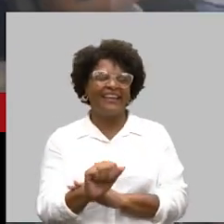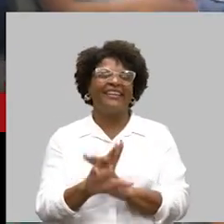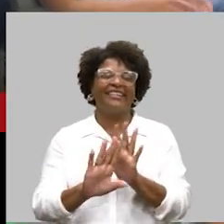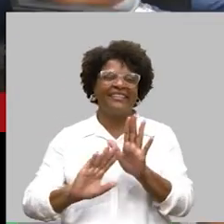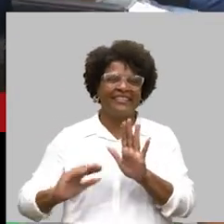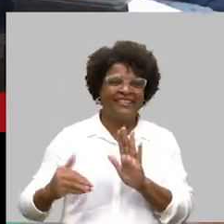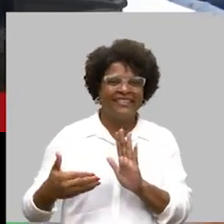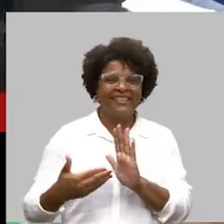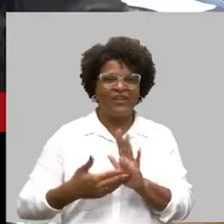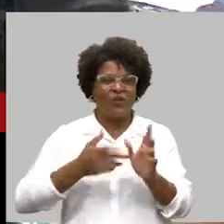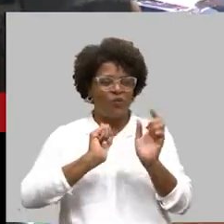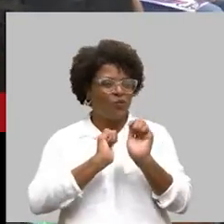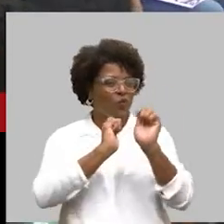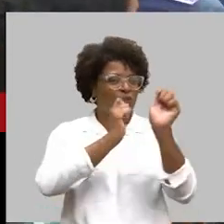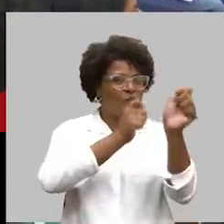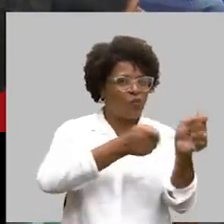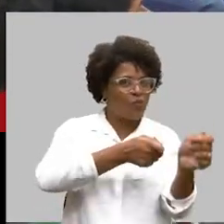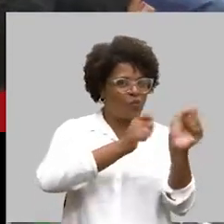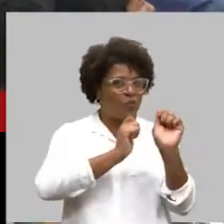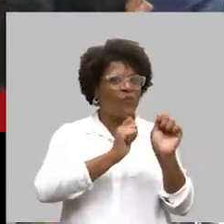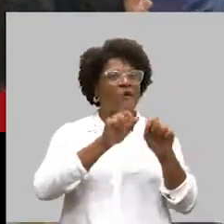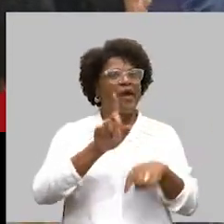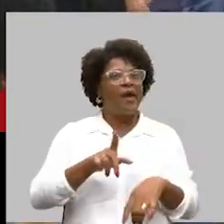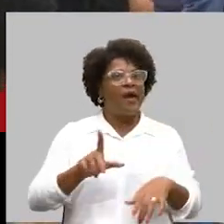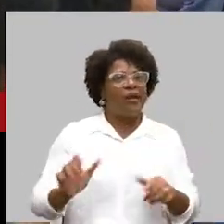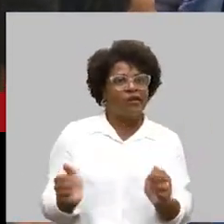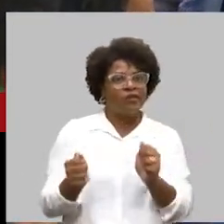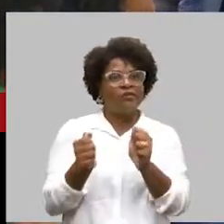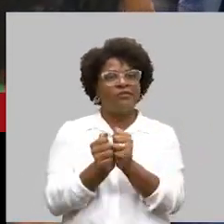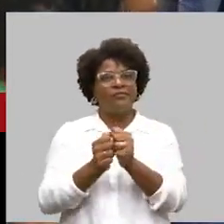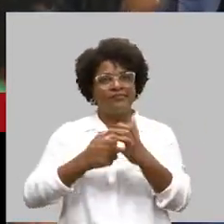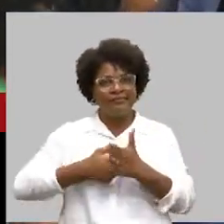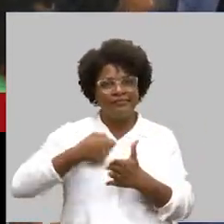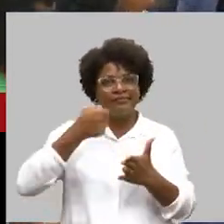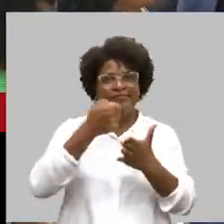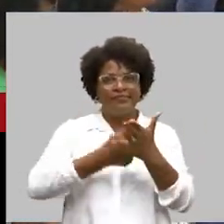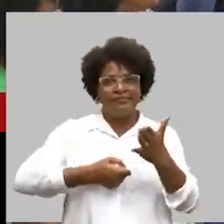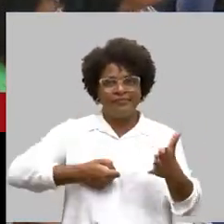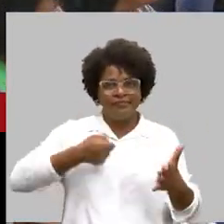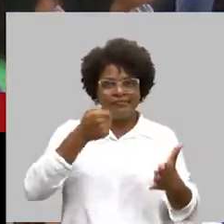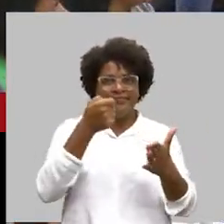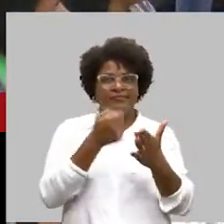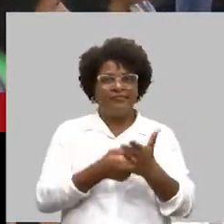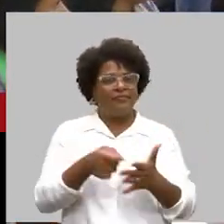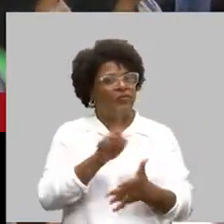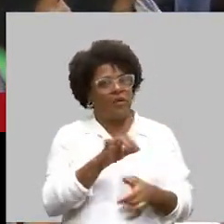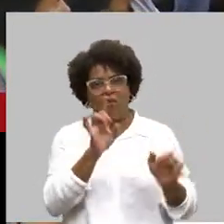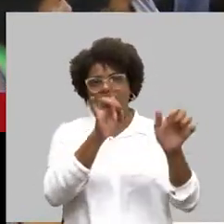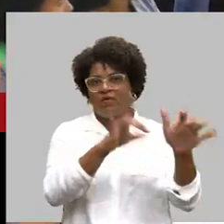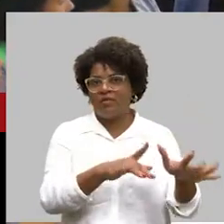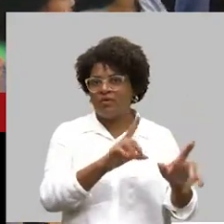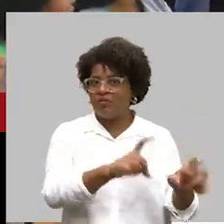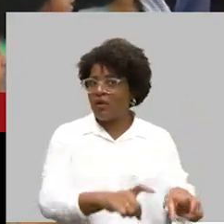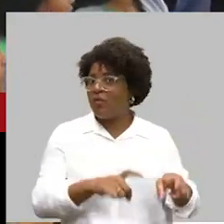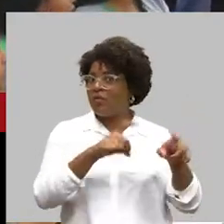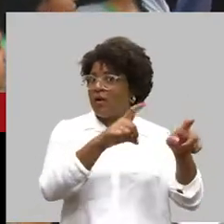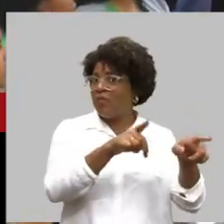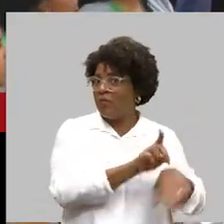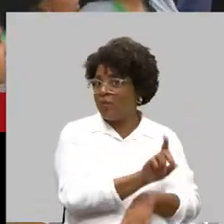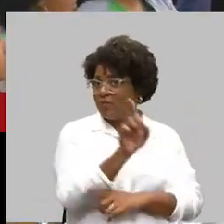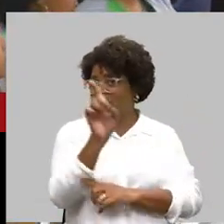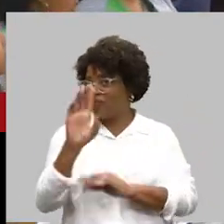pescadores e poceiros nessa luta estão de pé não vou sair do cãoo